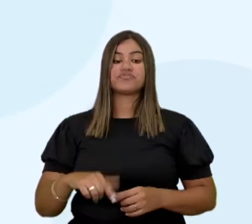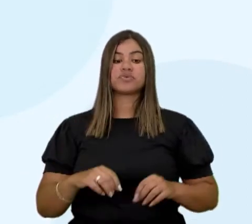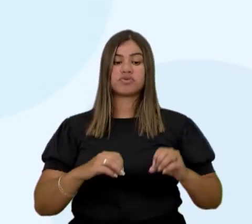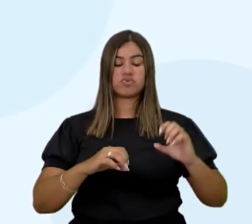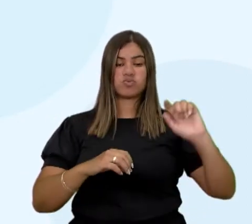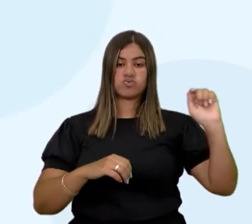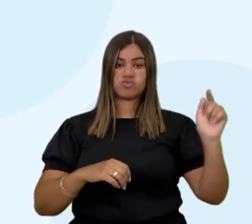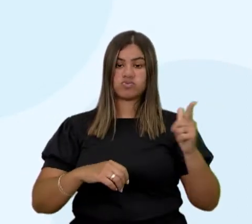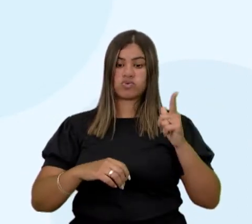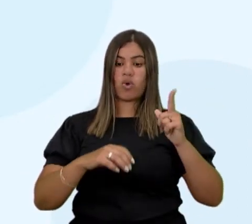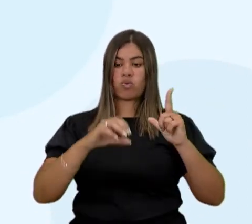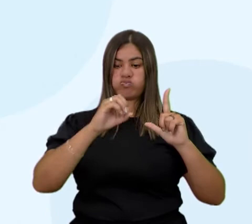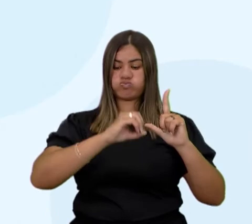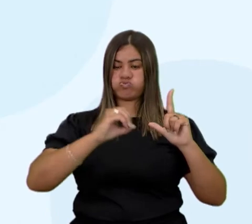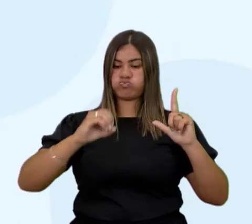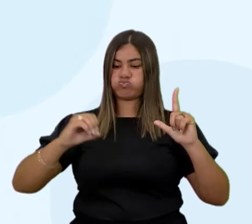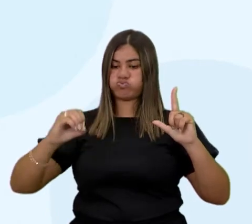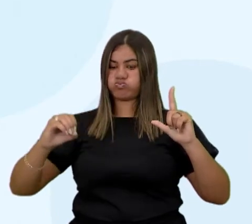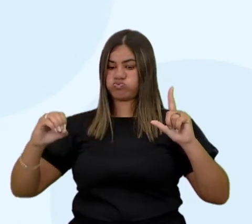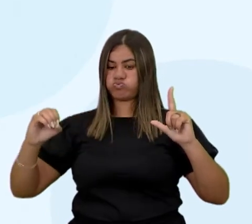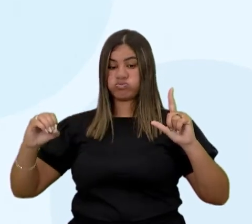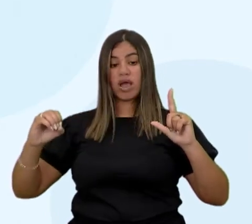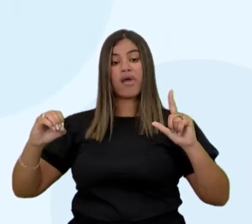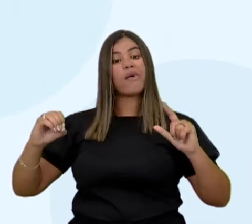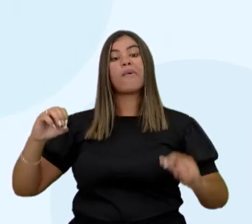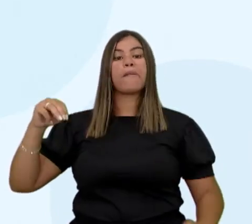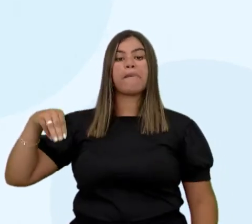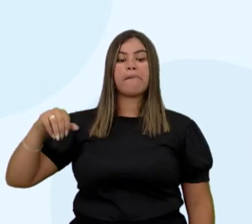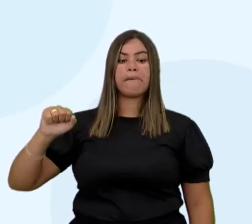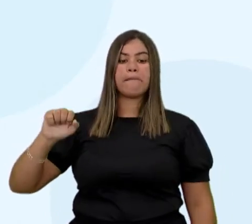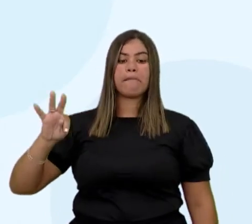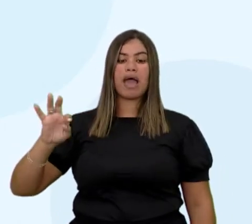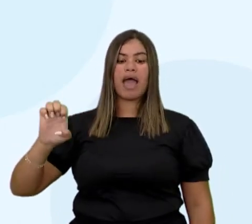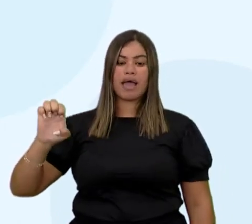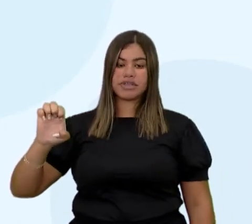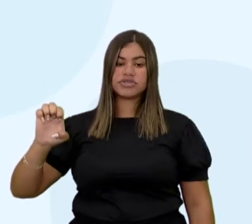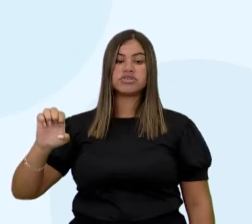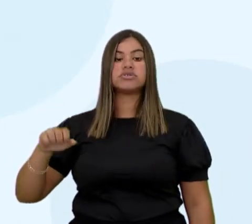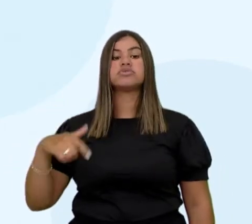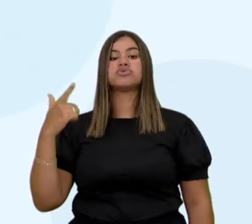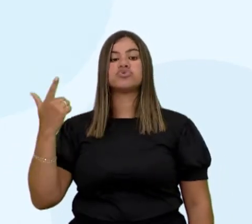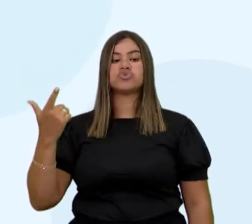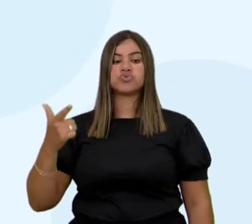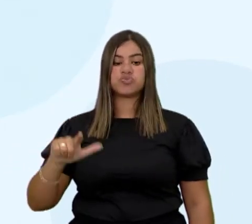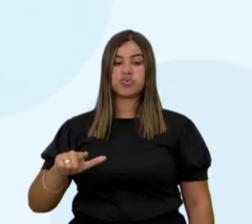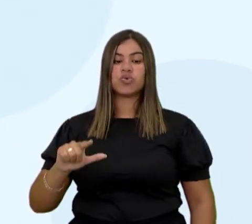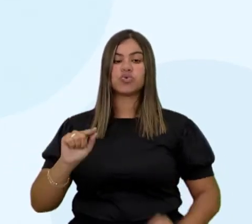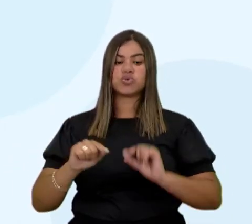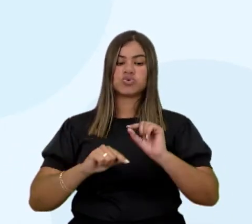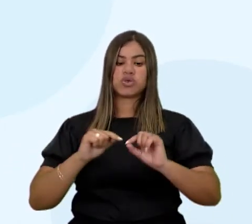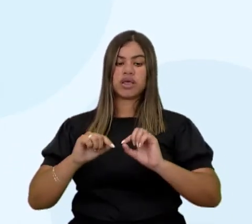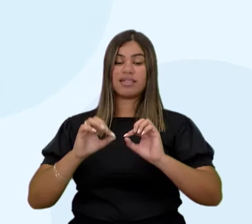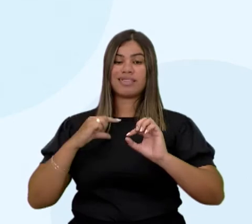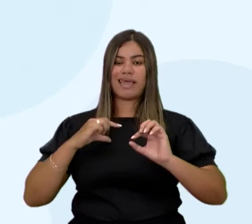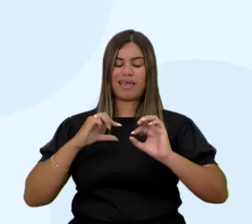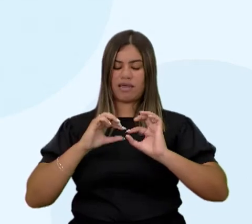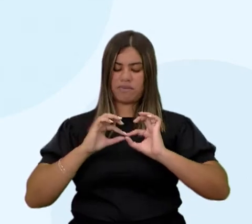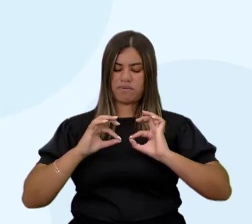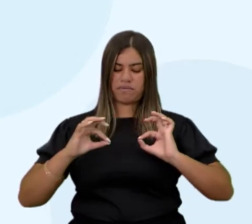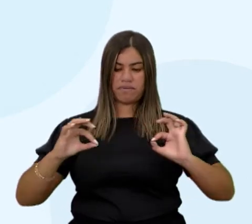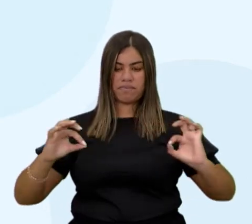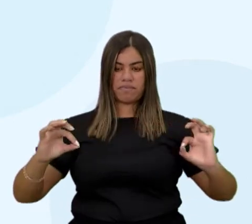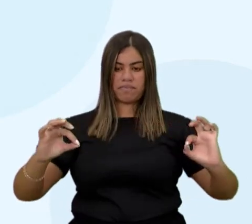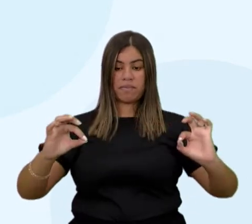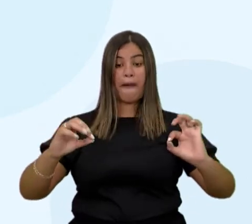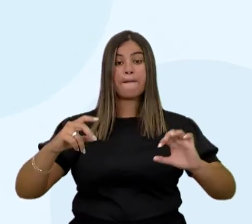vocês, né, então Vênus e Marte, está lá a Terra entre eles. Aí nós temos aí o cinturão de asteroides, né, que está